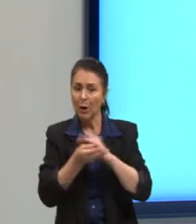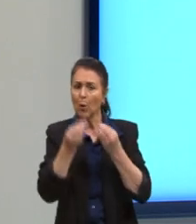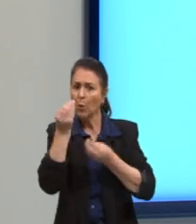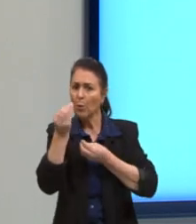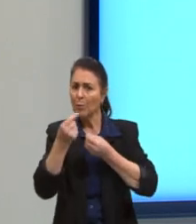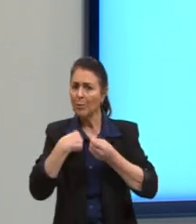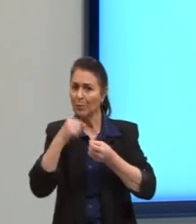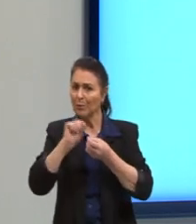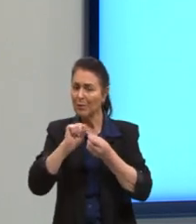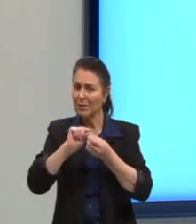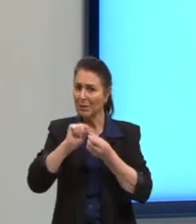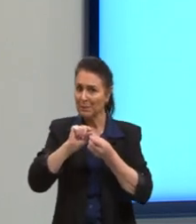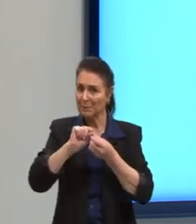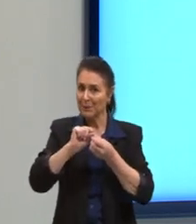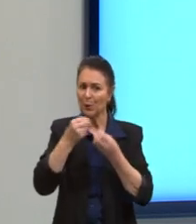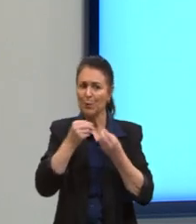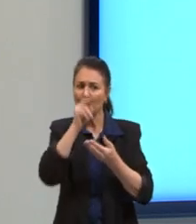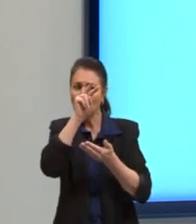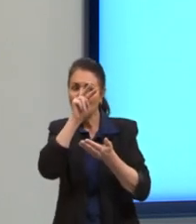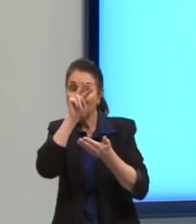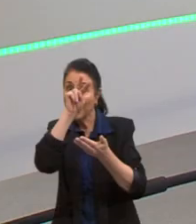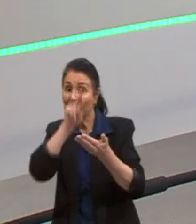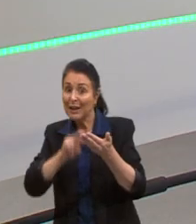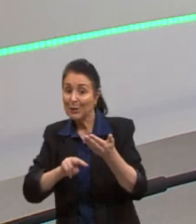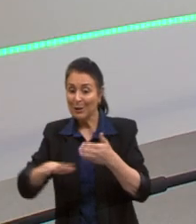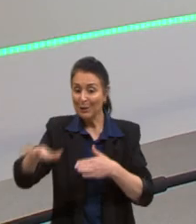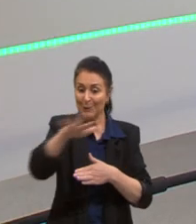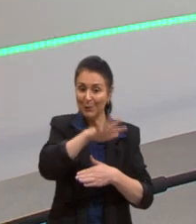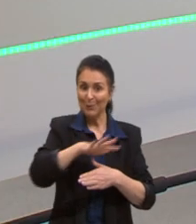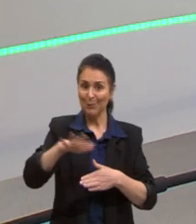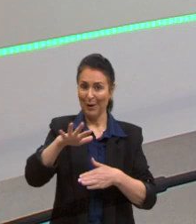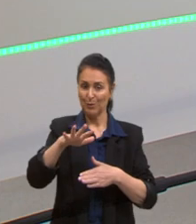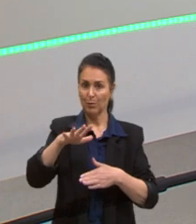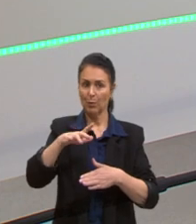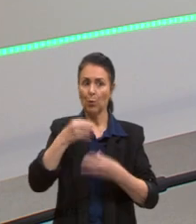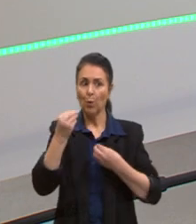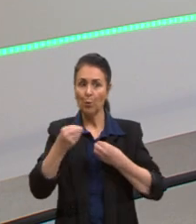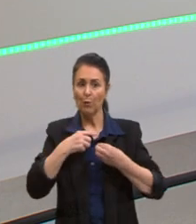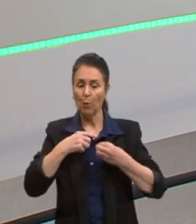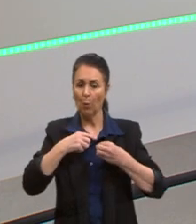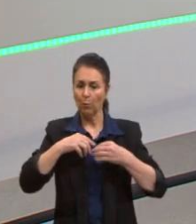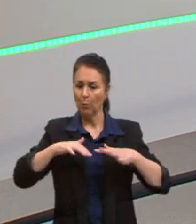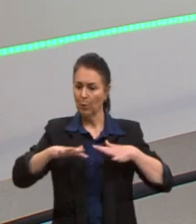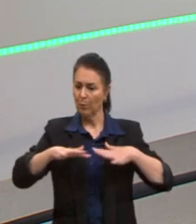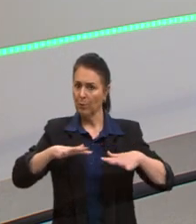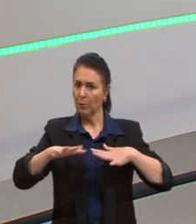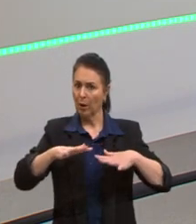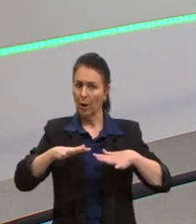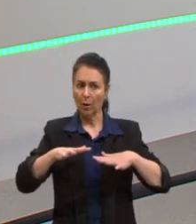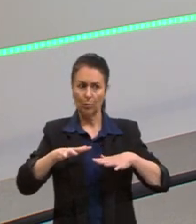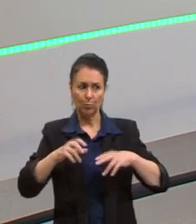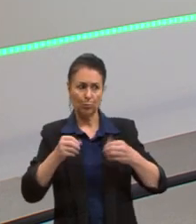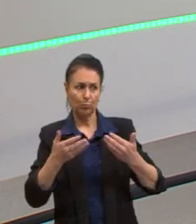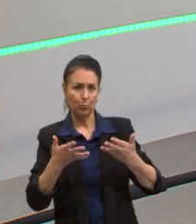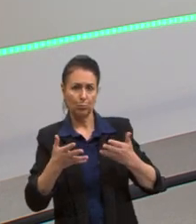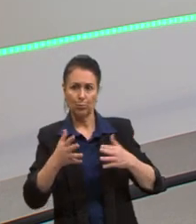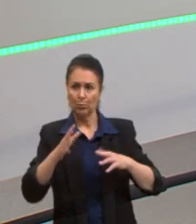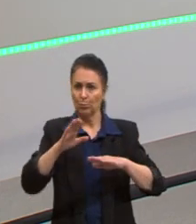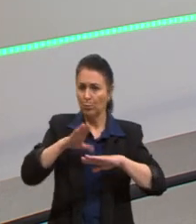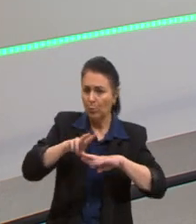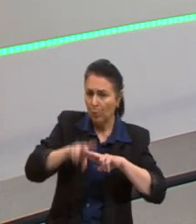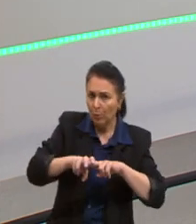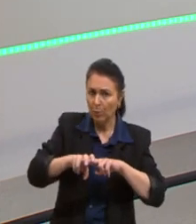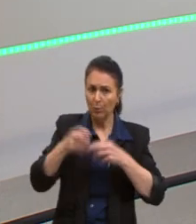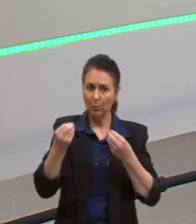fazer vou fazer uma leitura e vou ver como é que eu vou fazer para eu ter a mobilidade a Talvez um assento e como é que eu vou fazer uma